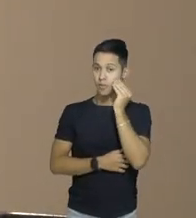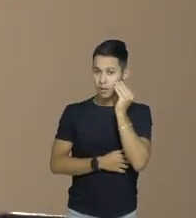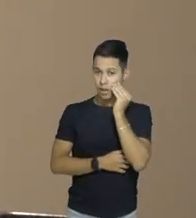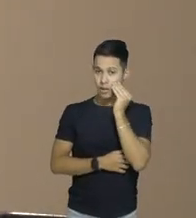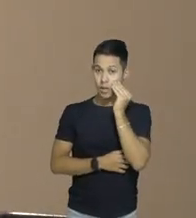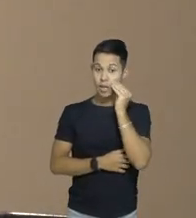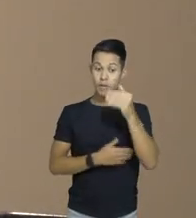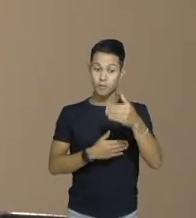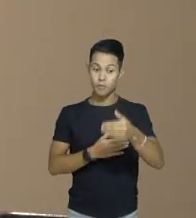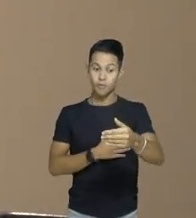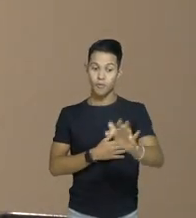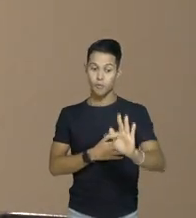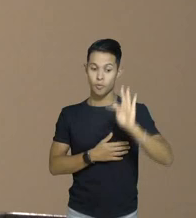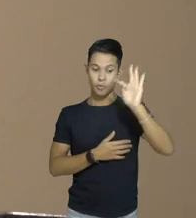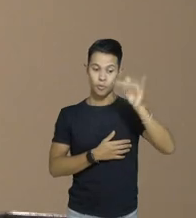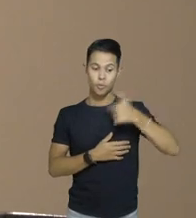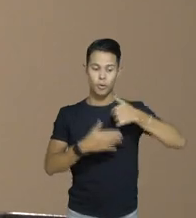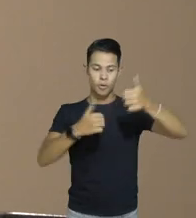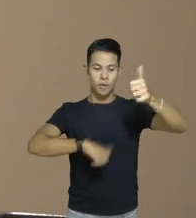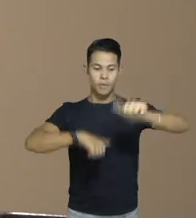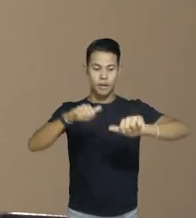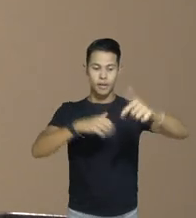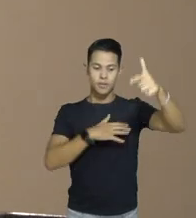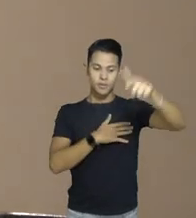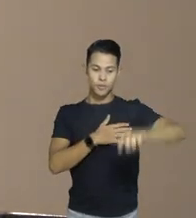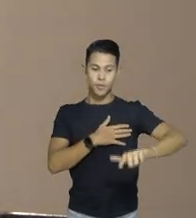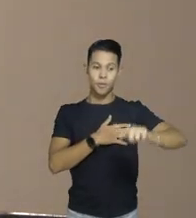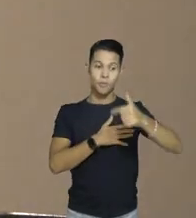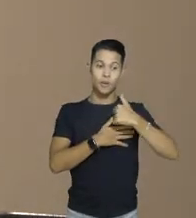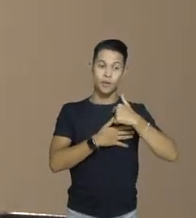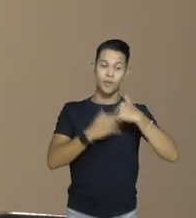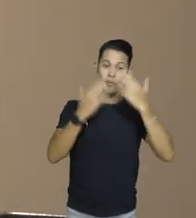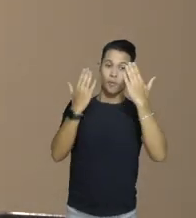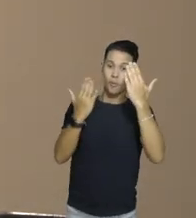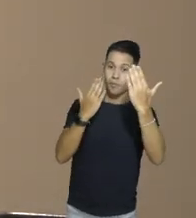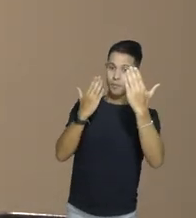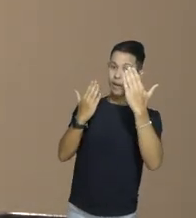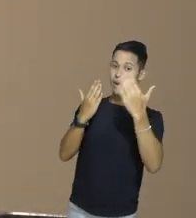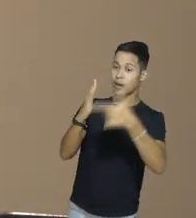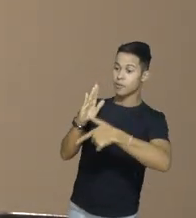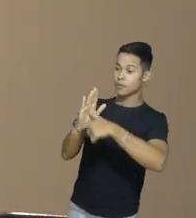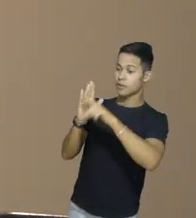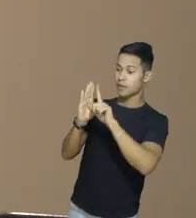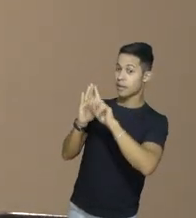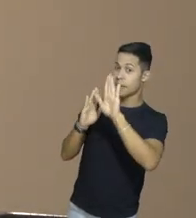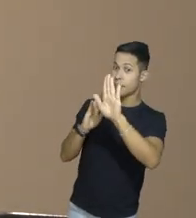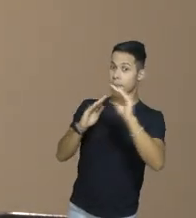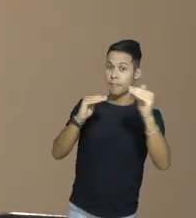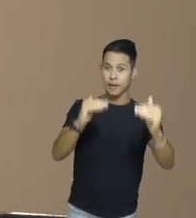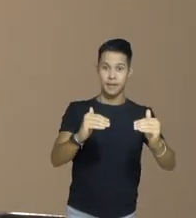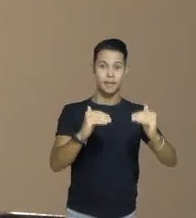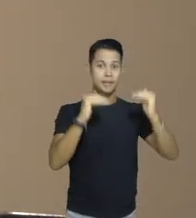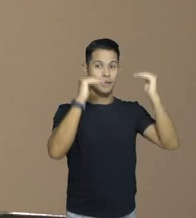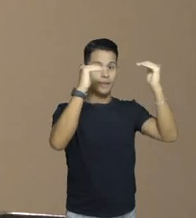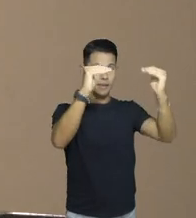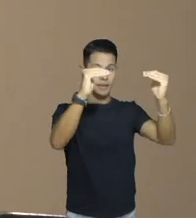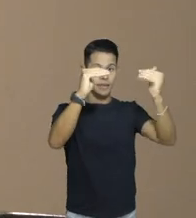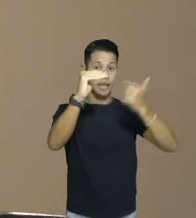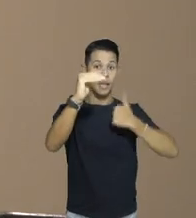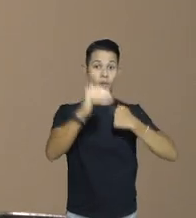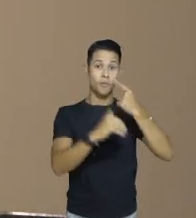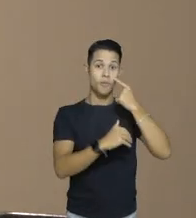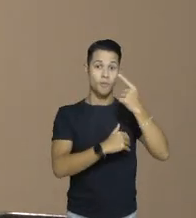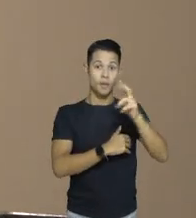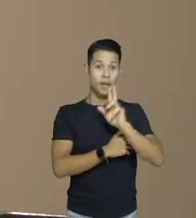ele... É lógico que eu vou usar o meu parâmetro lá do que é a normalidade, mas, acima de tudo, eu vou comparar o resultado que ele teve agora